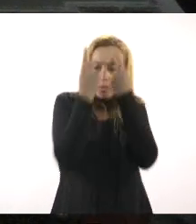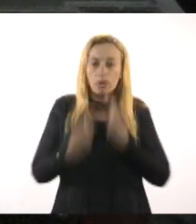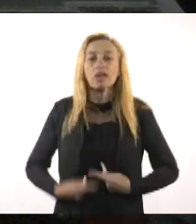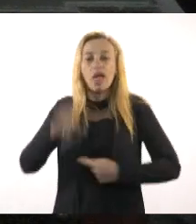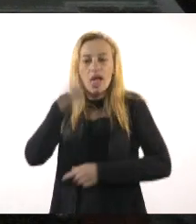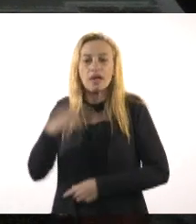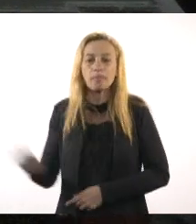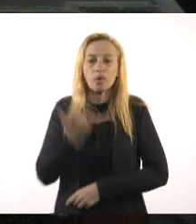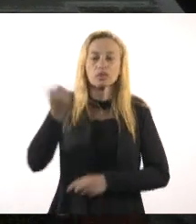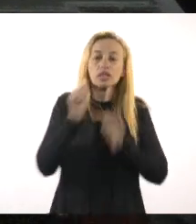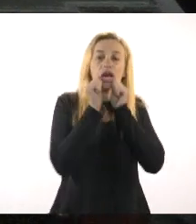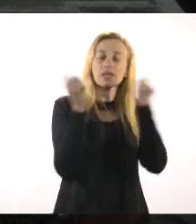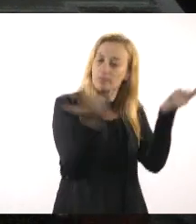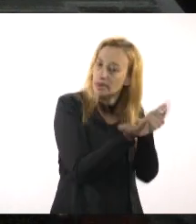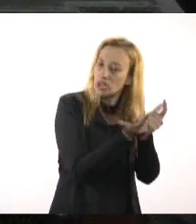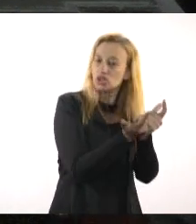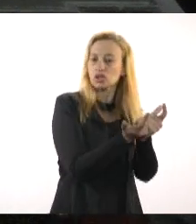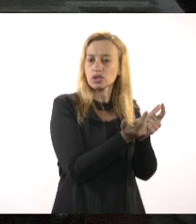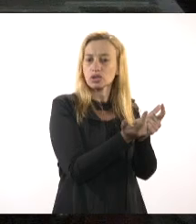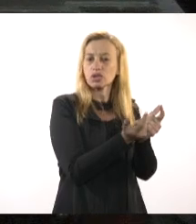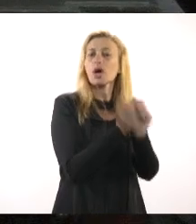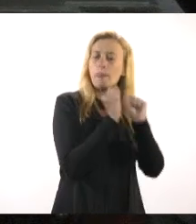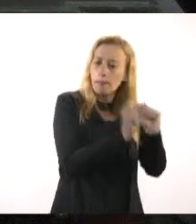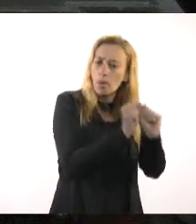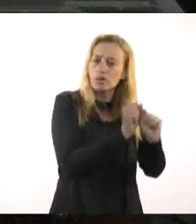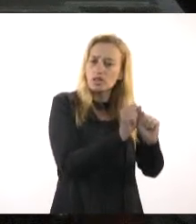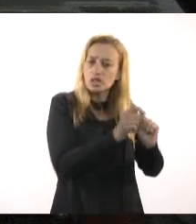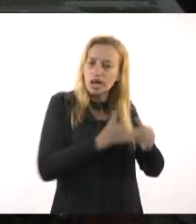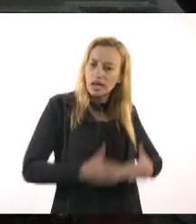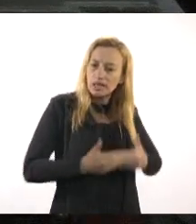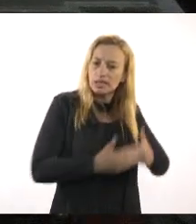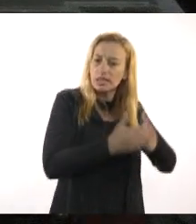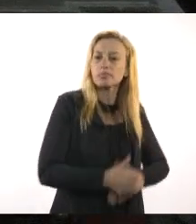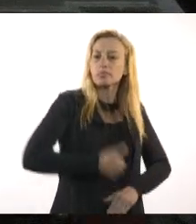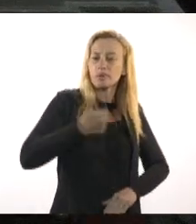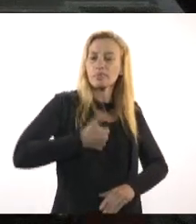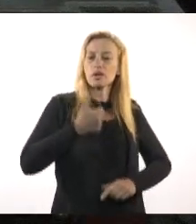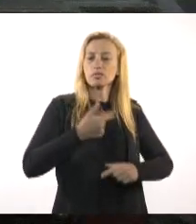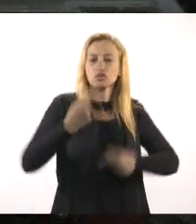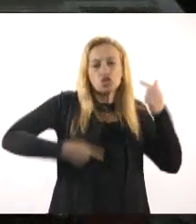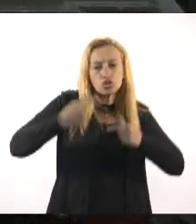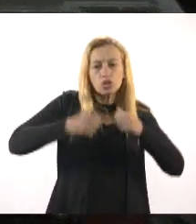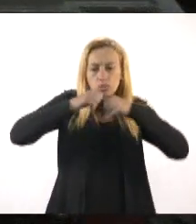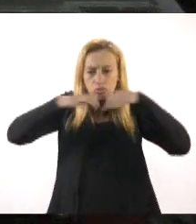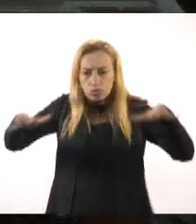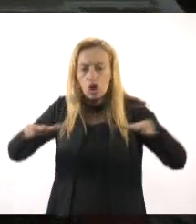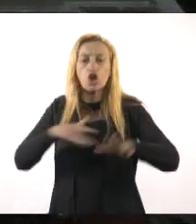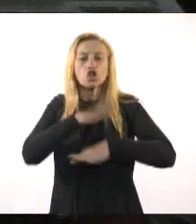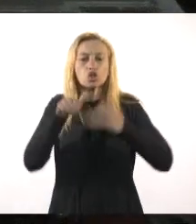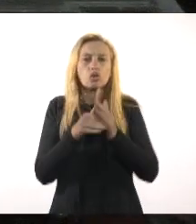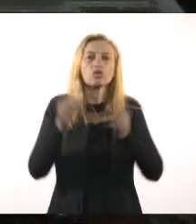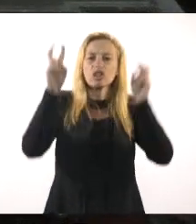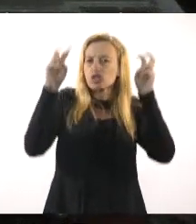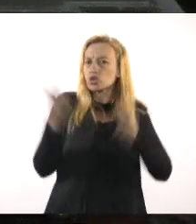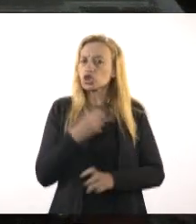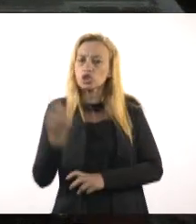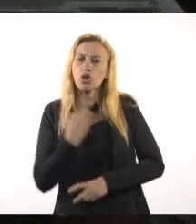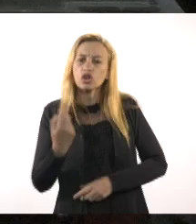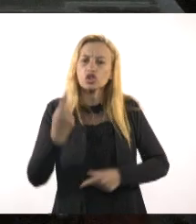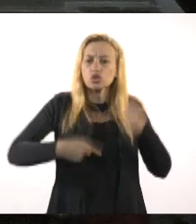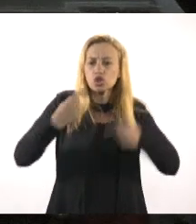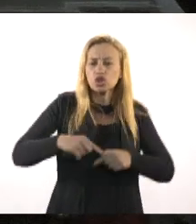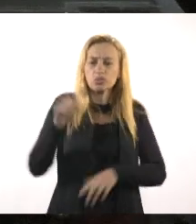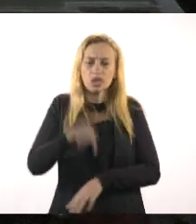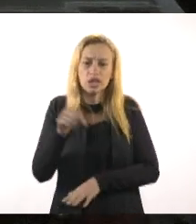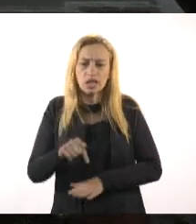momento, a ALERJ, a Assembleia Legislativa, possa estar dando esse passo, abrindo essa discussão, que todos os assuntos que nós discutimos aqui